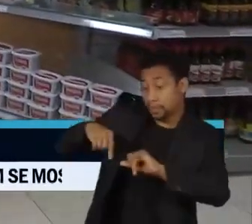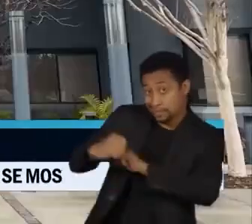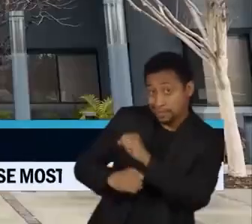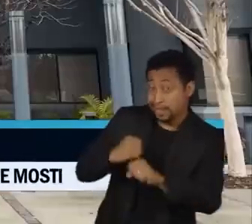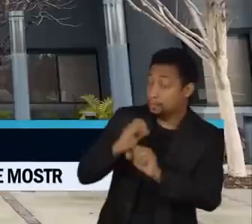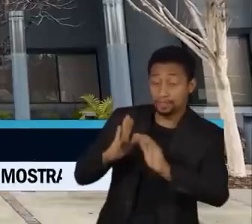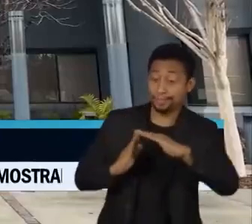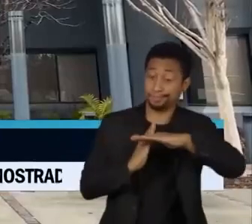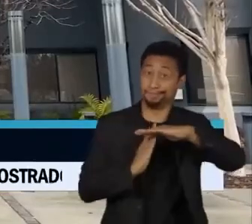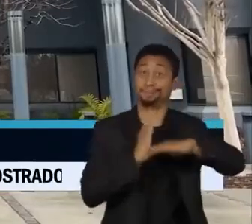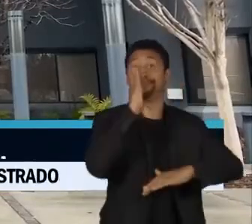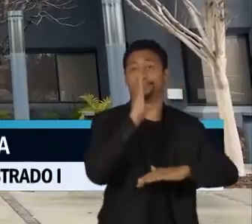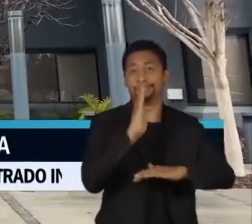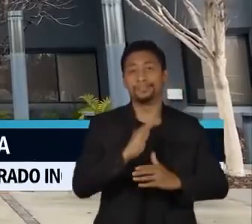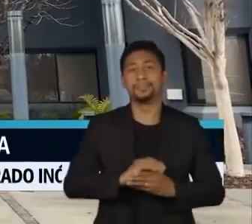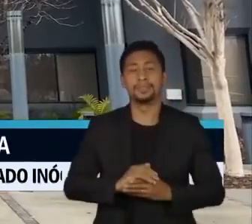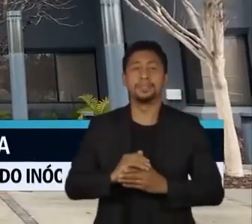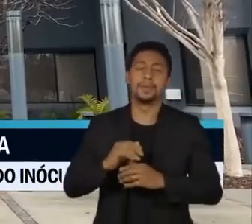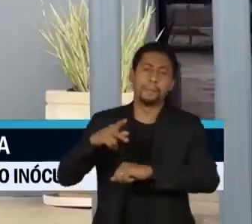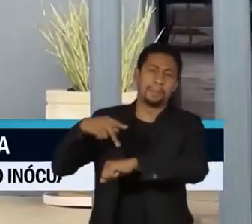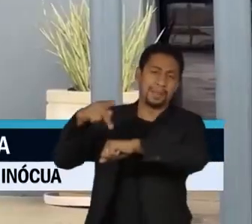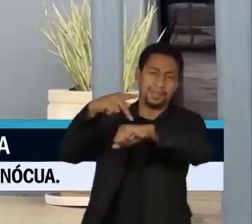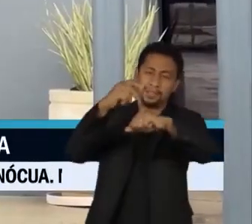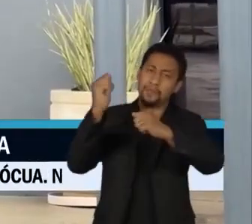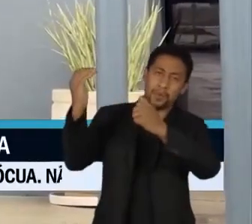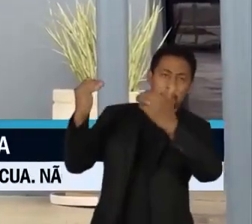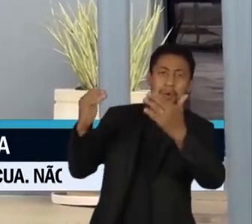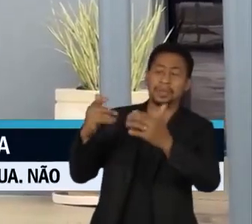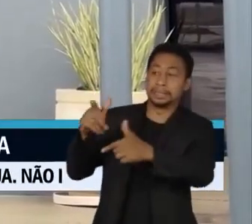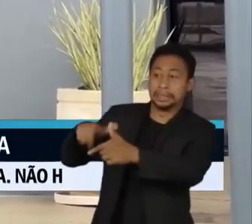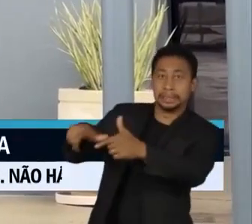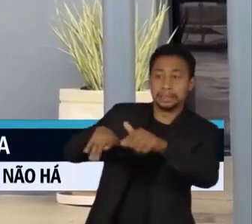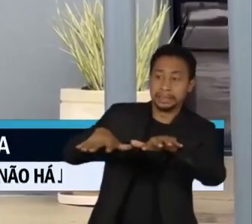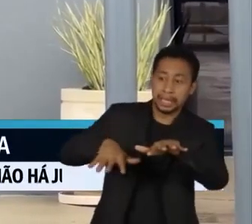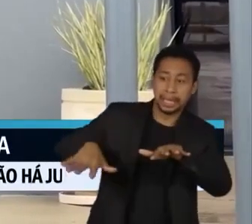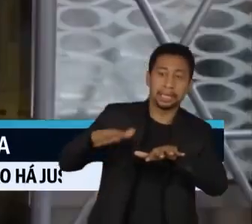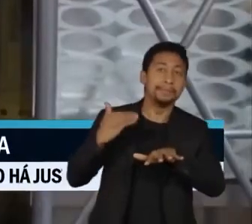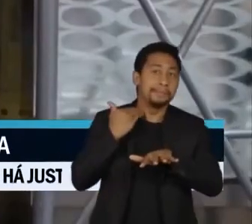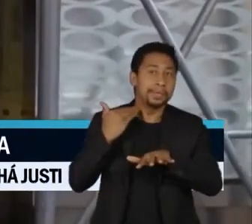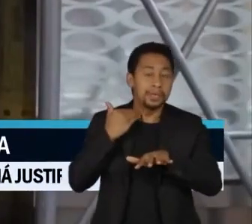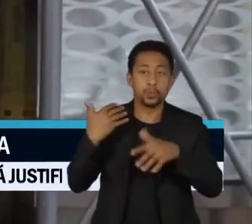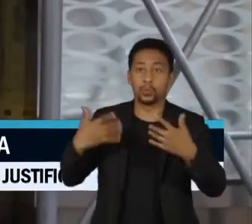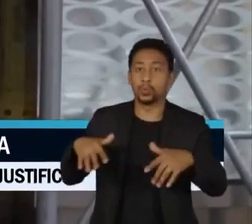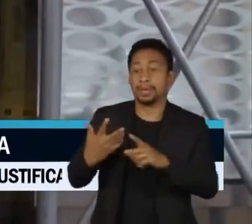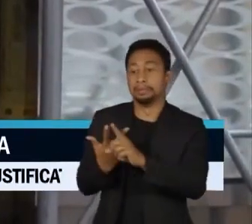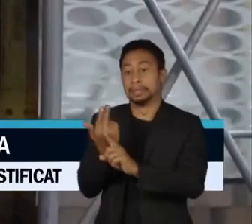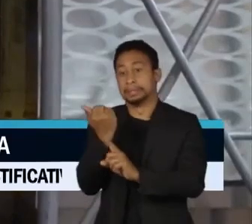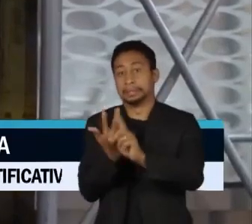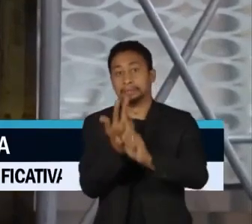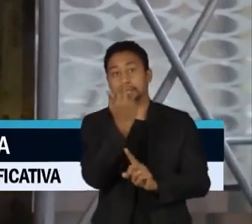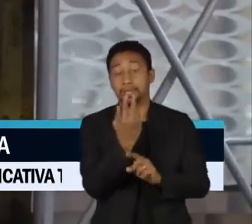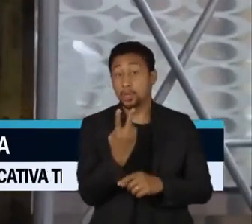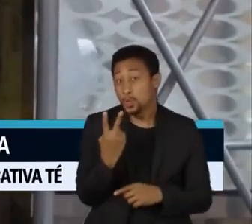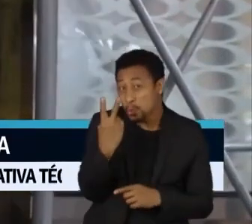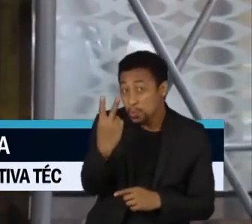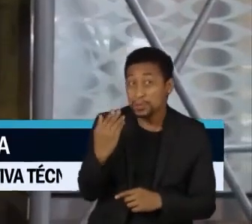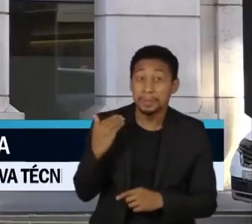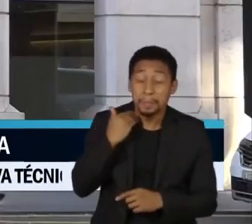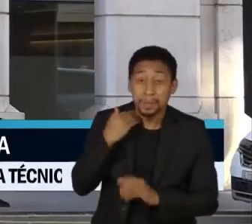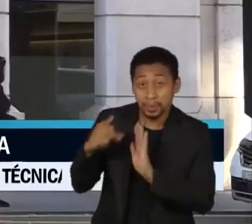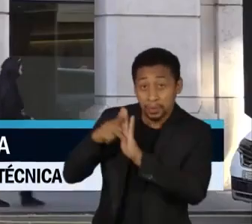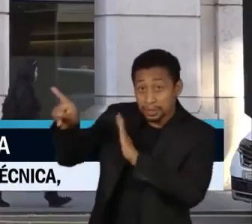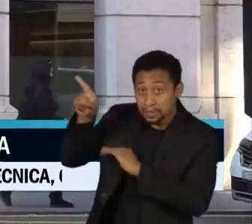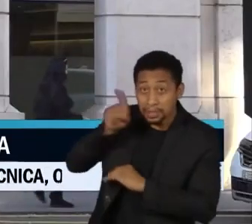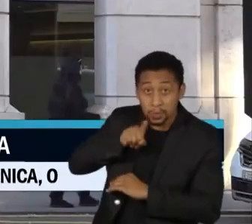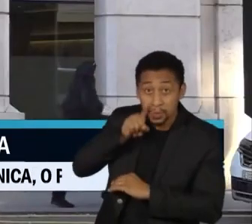4,75%. Lá fora, mesmo diante dos tremores no setor bancário, com as falências de dois bancos americanos